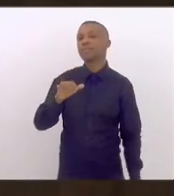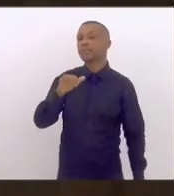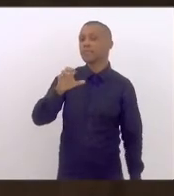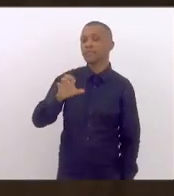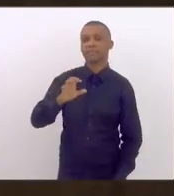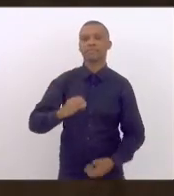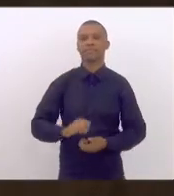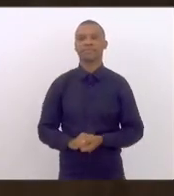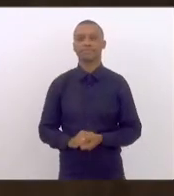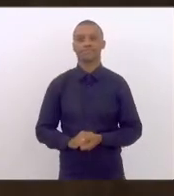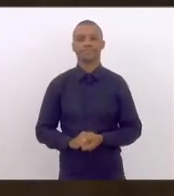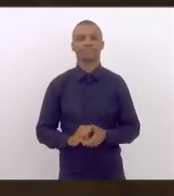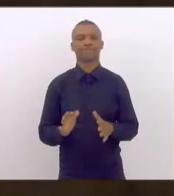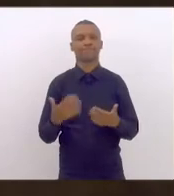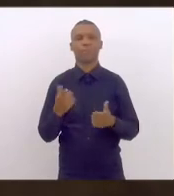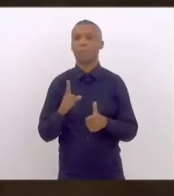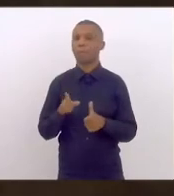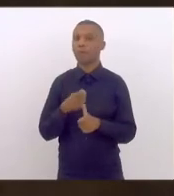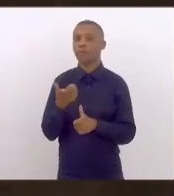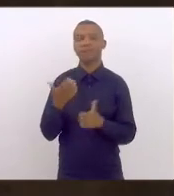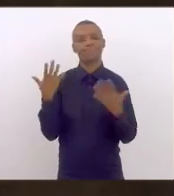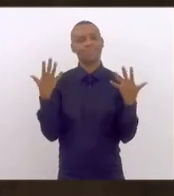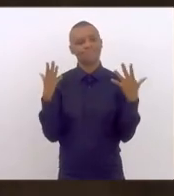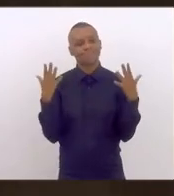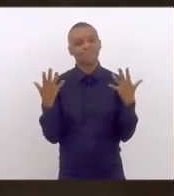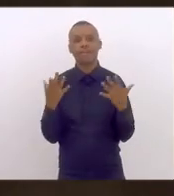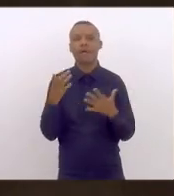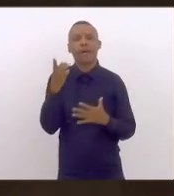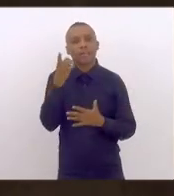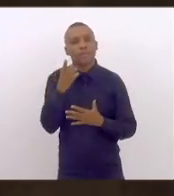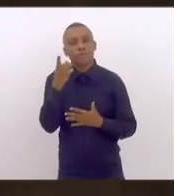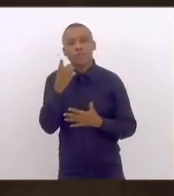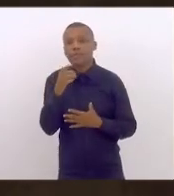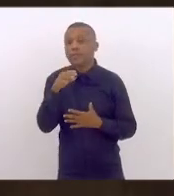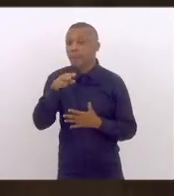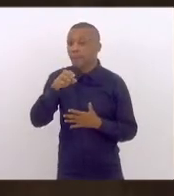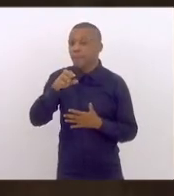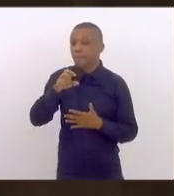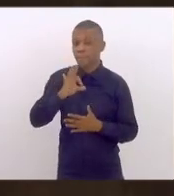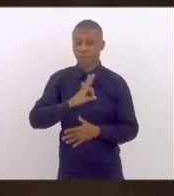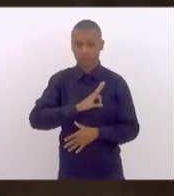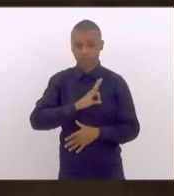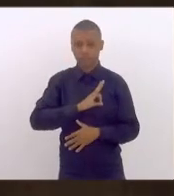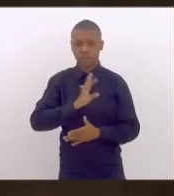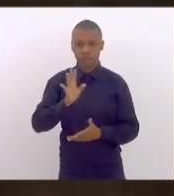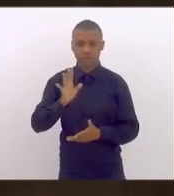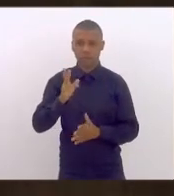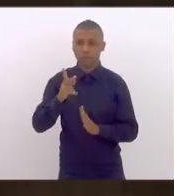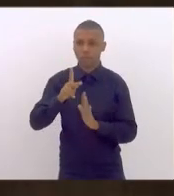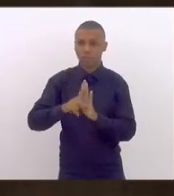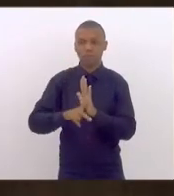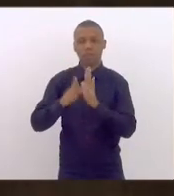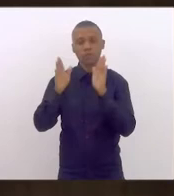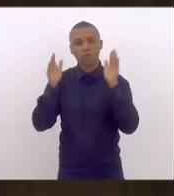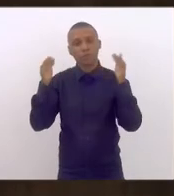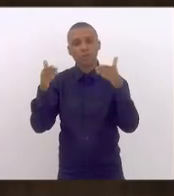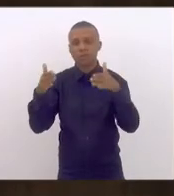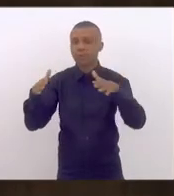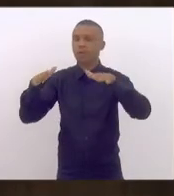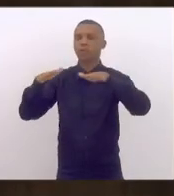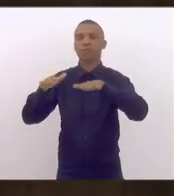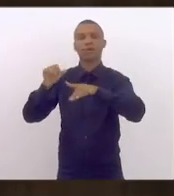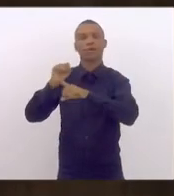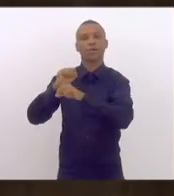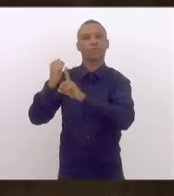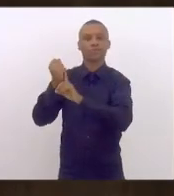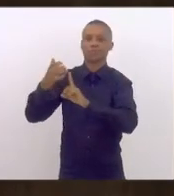é primeiro eu queria parabenizar deputada Marta Rocha por um projeto de inclusão social que é muito